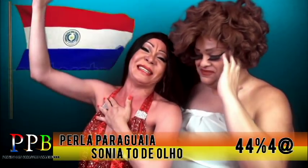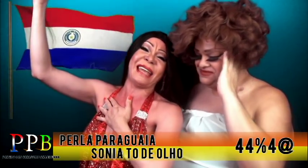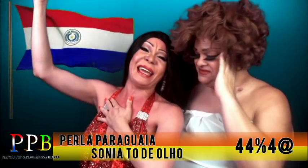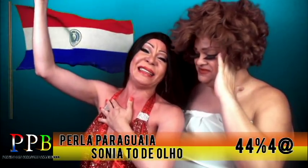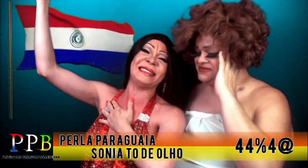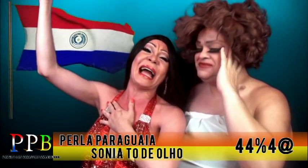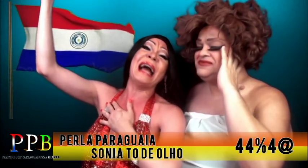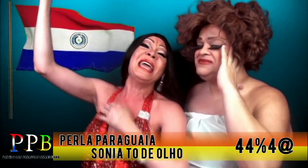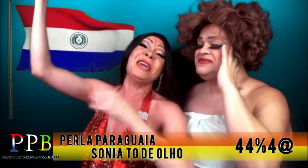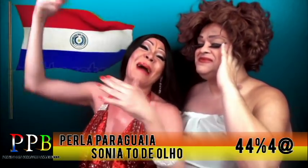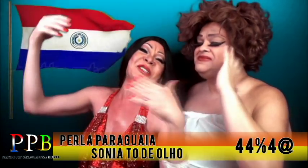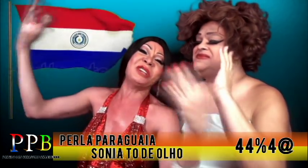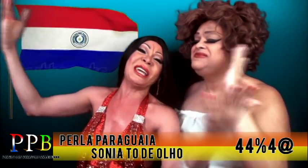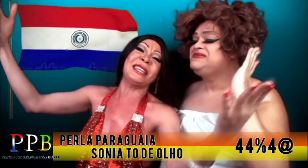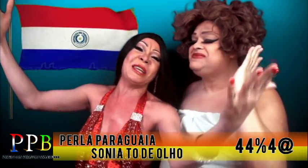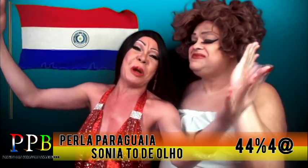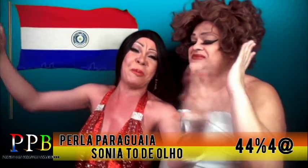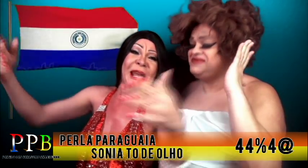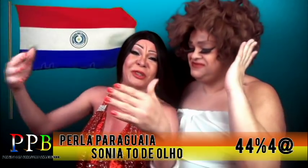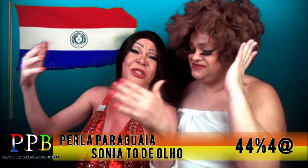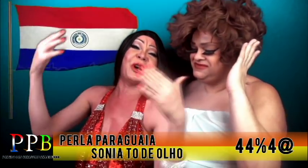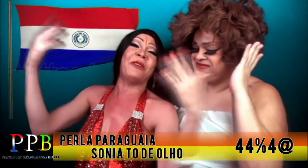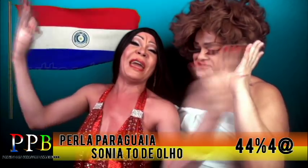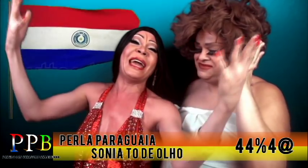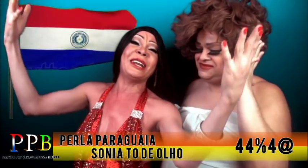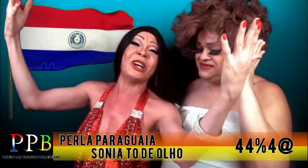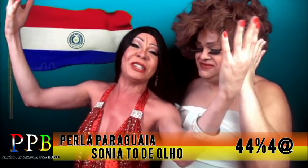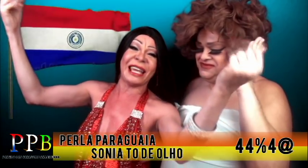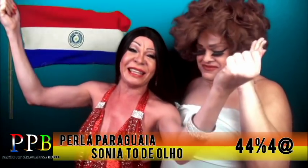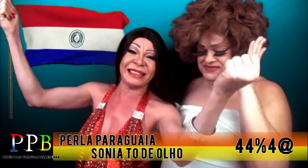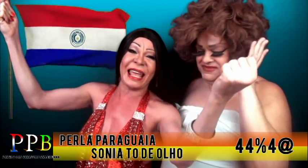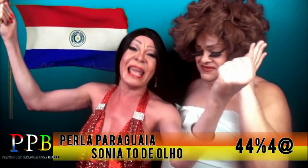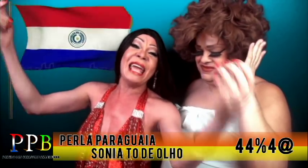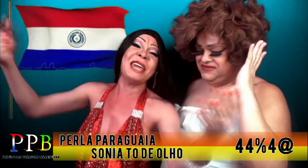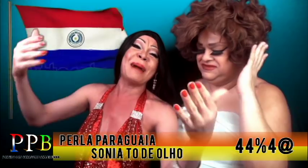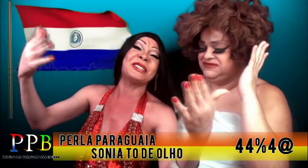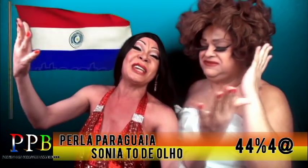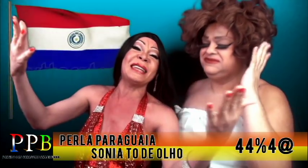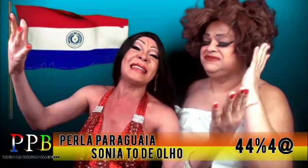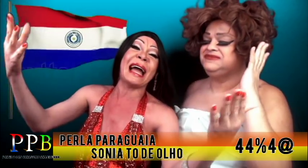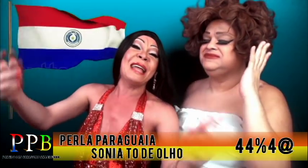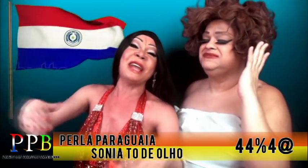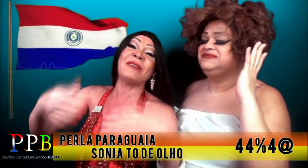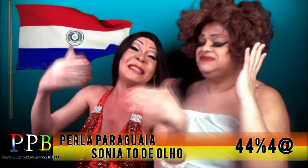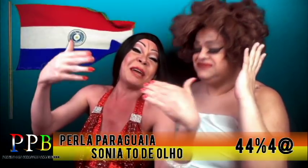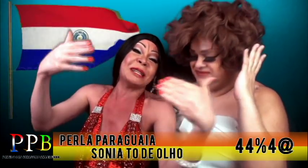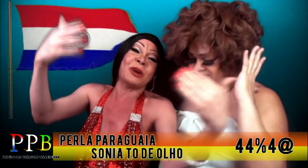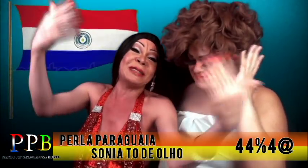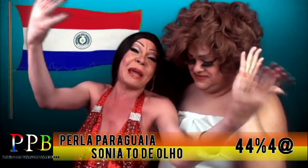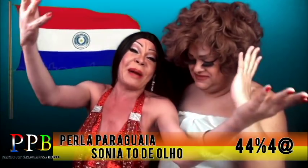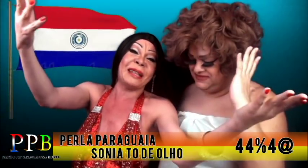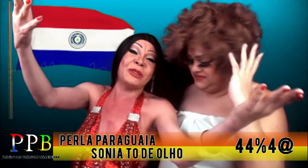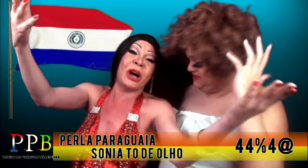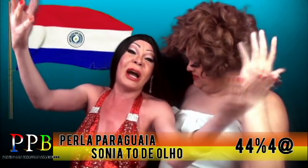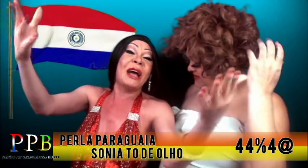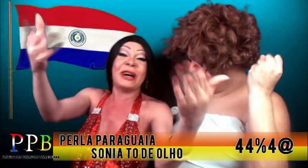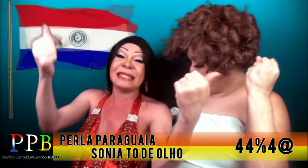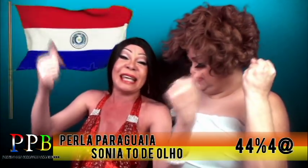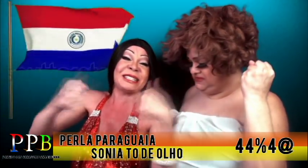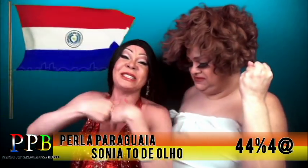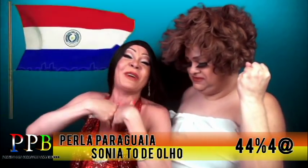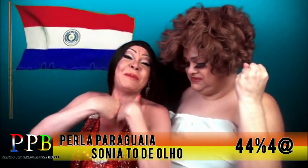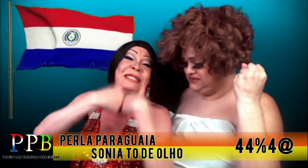para presidenta. Imagina, plano de governo, gente. Imagina. Não vai ter mais contrabando.